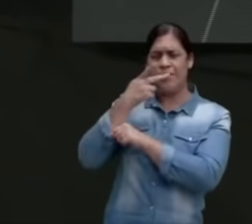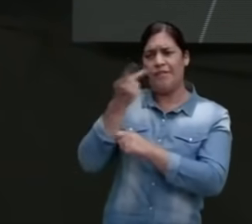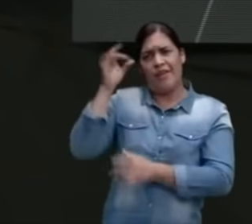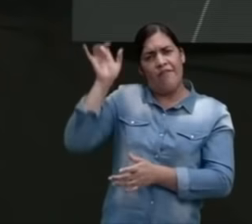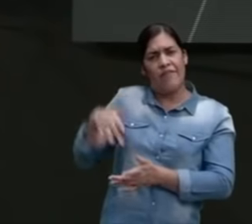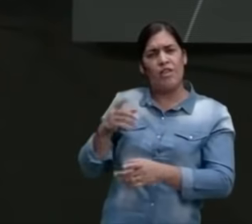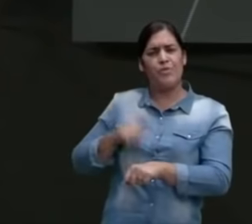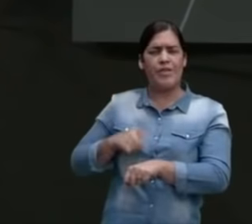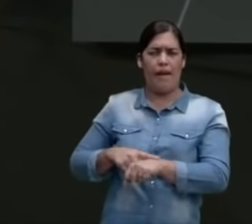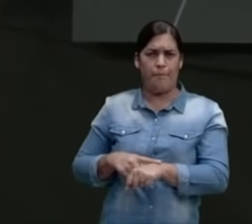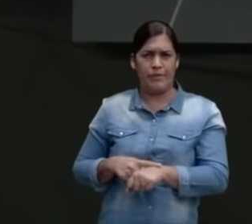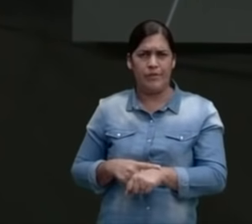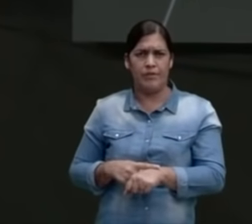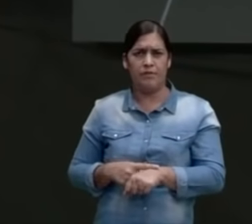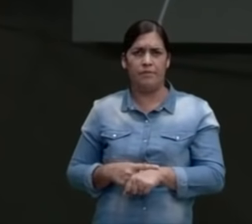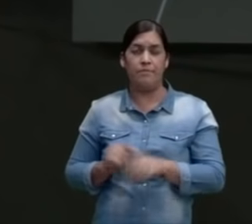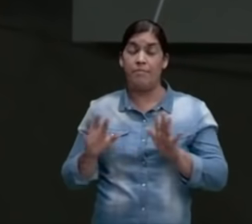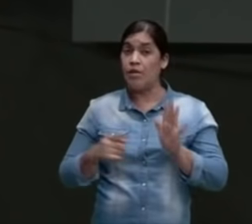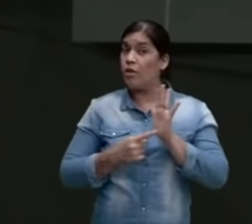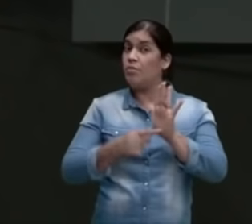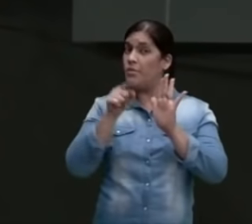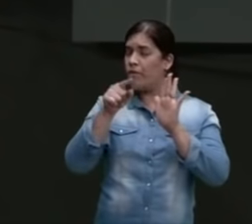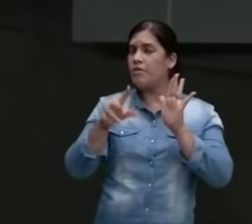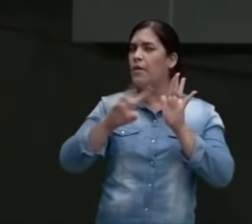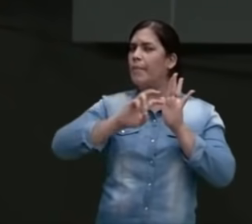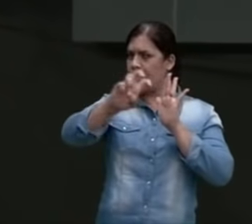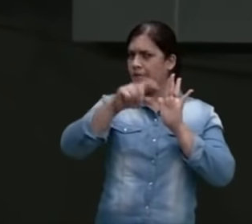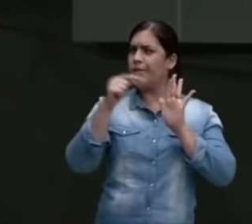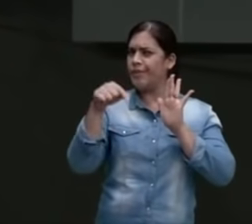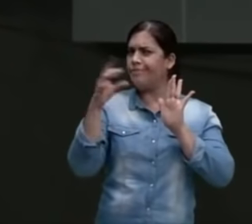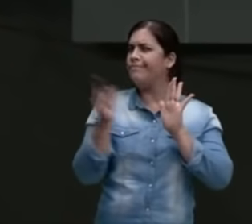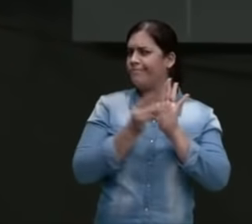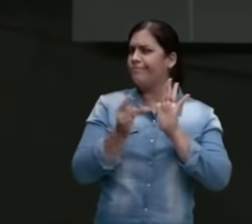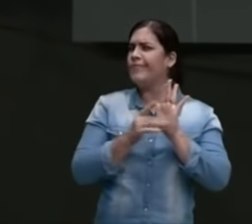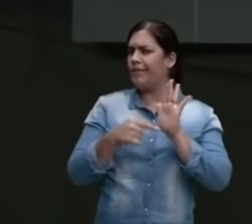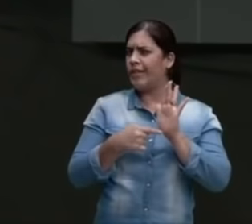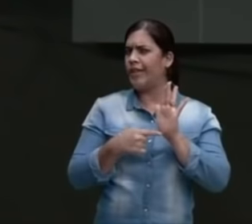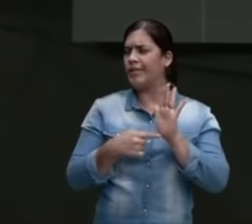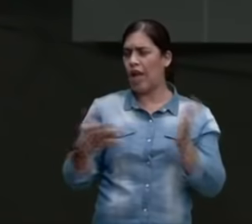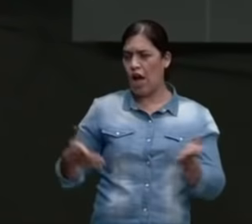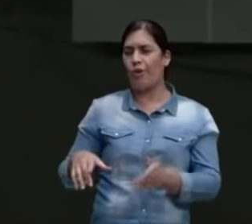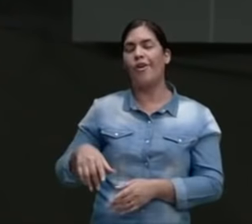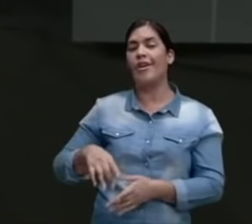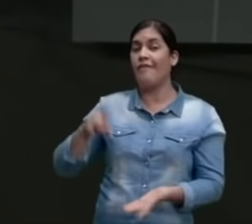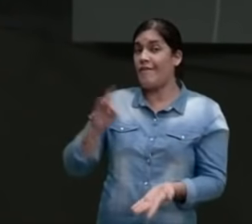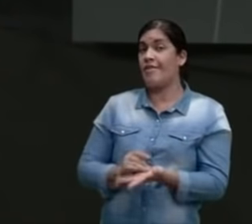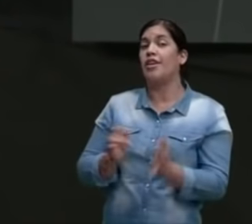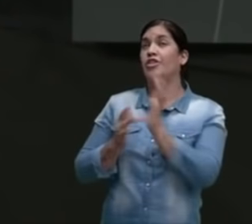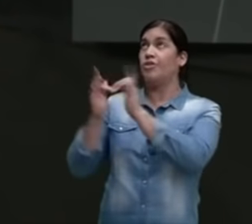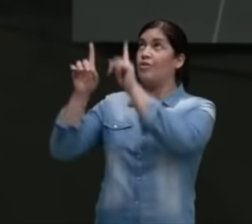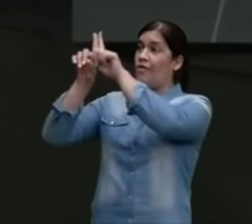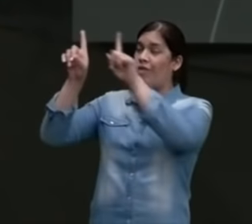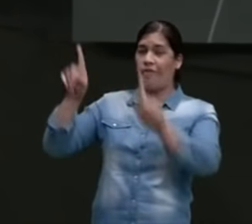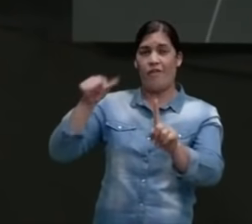Mas irmãos, o que eu quero mostrar para você, você vai ver, realmente, agora é o finalzinho mesmo. Não sei quanto tempo, irmãos,